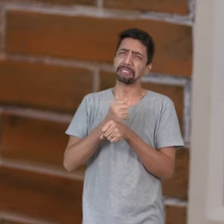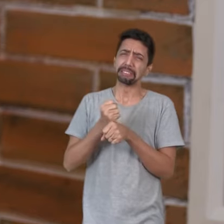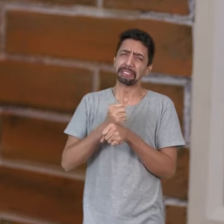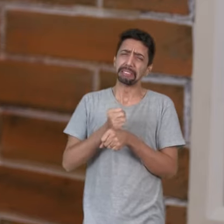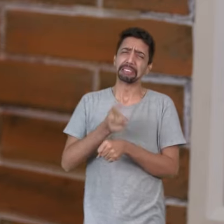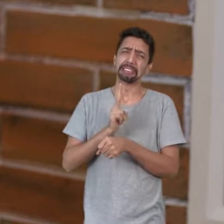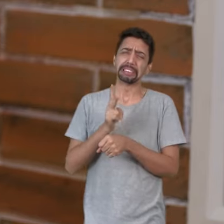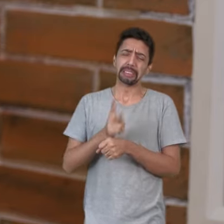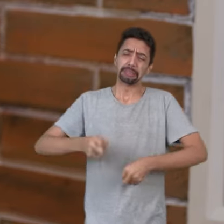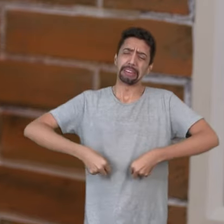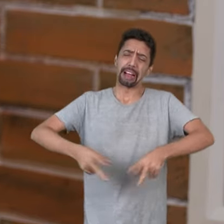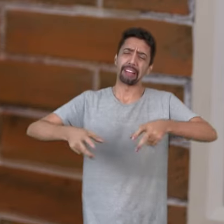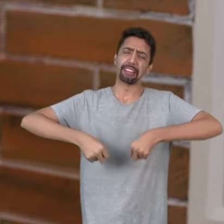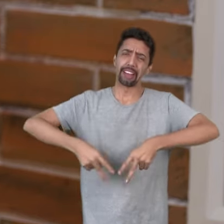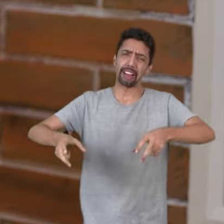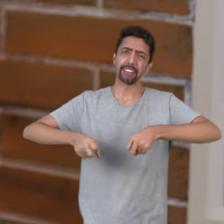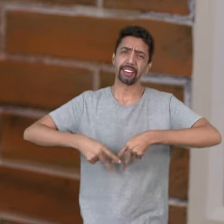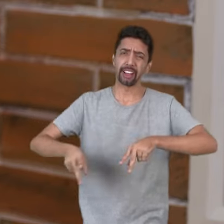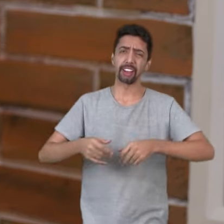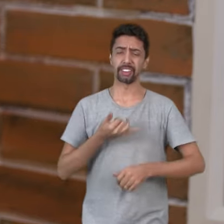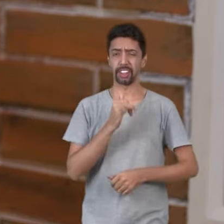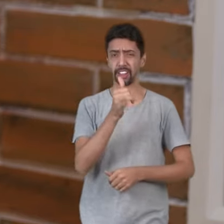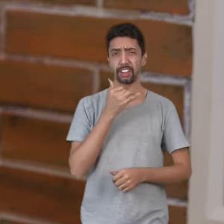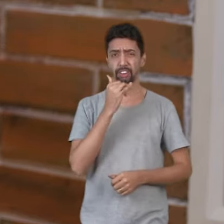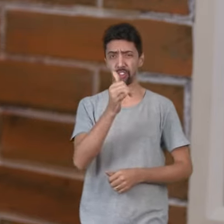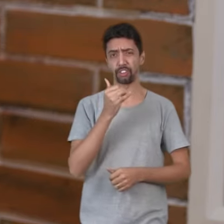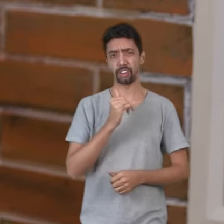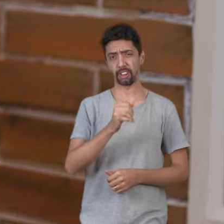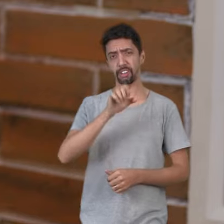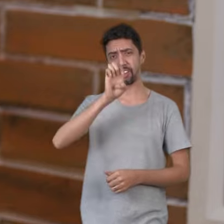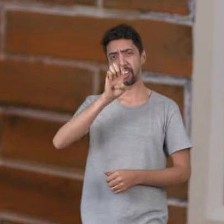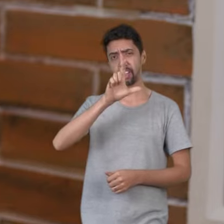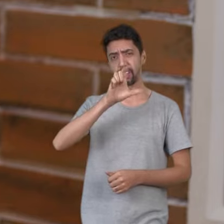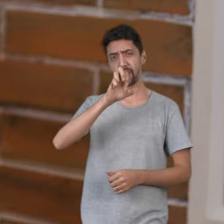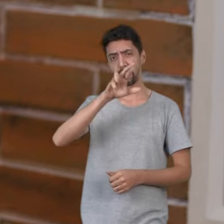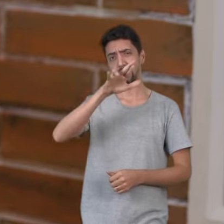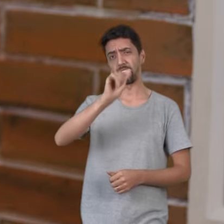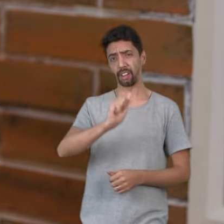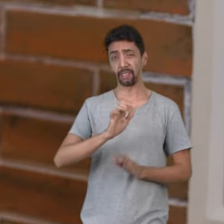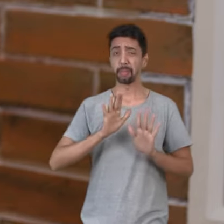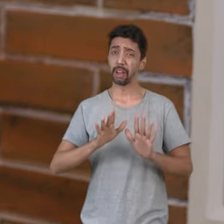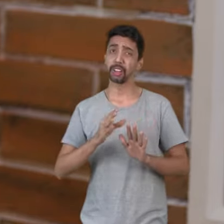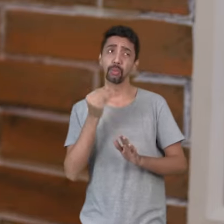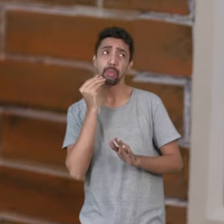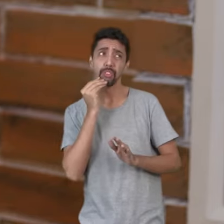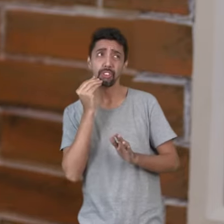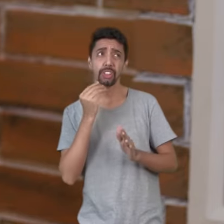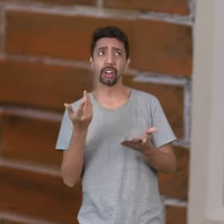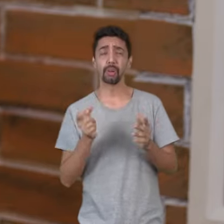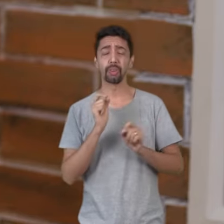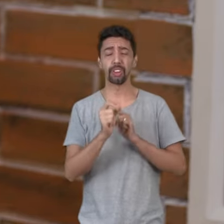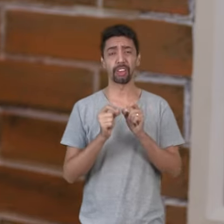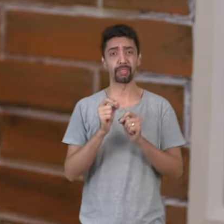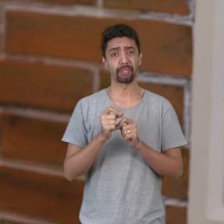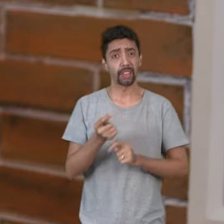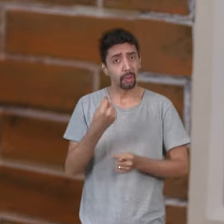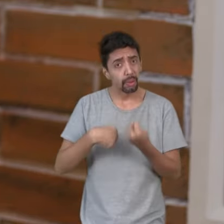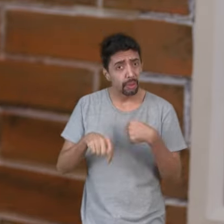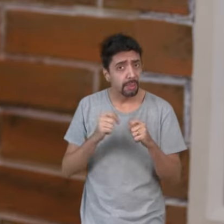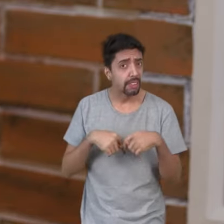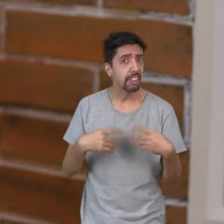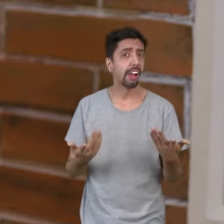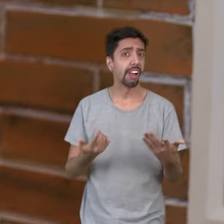estar economizando. Meu assessor de imprensa, Paulo Fabrício, ele tem lá um sítio. Já há mais